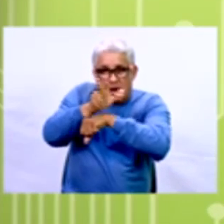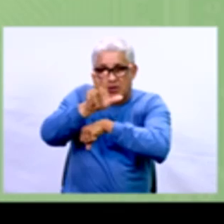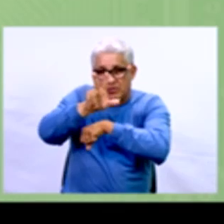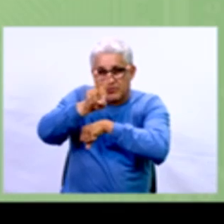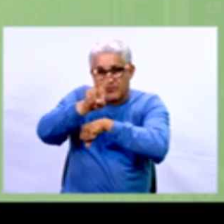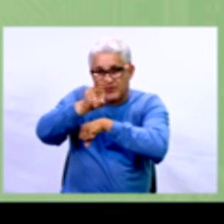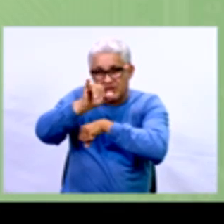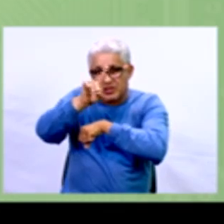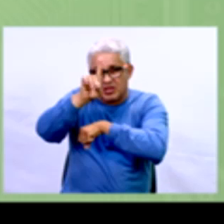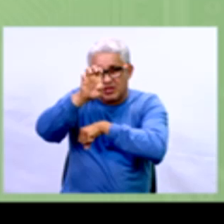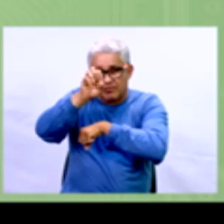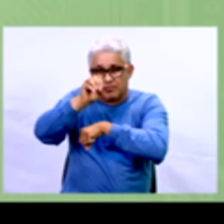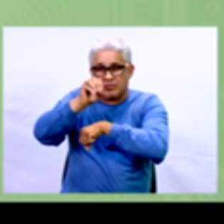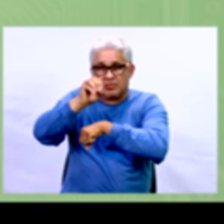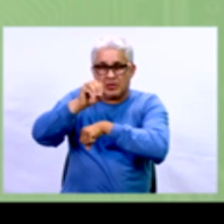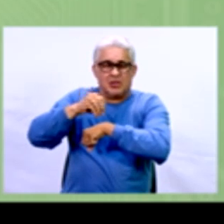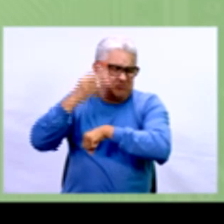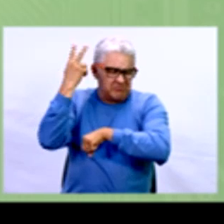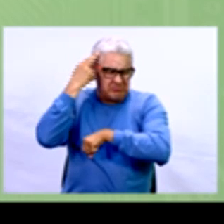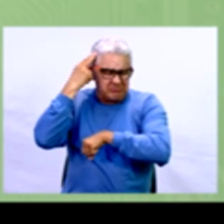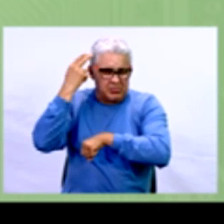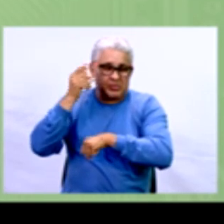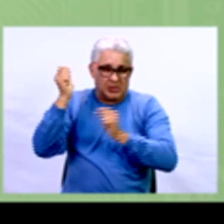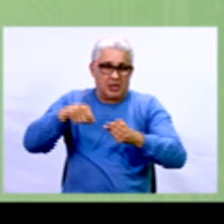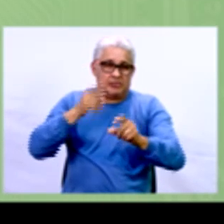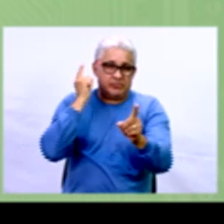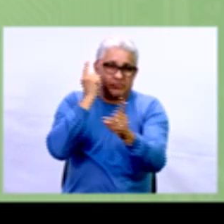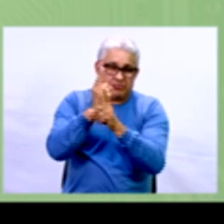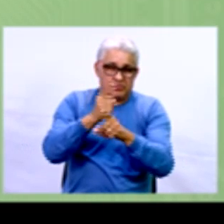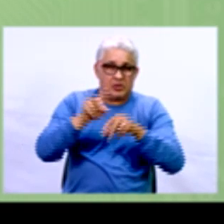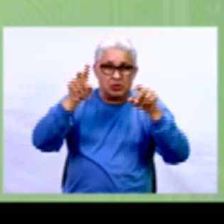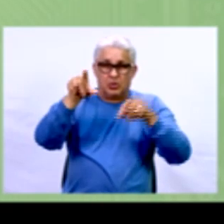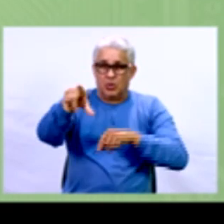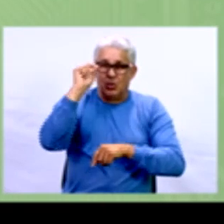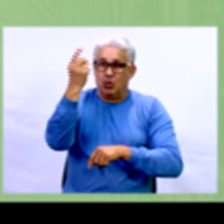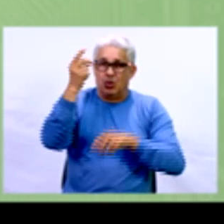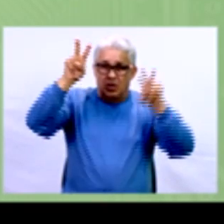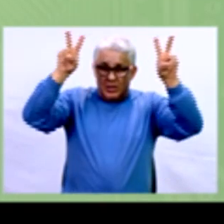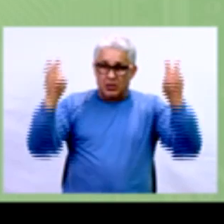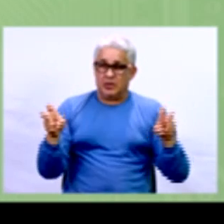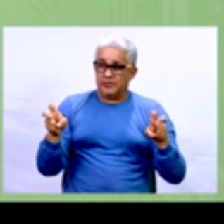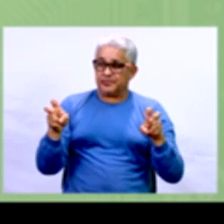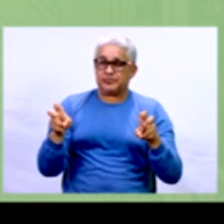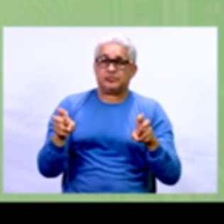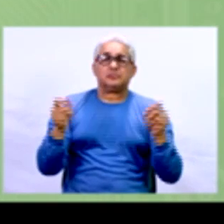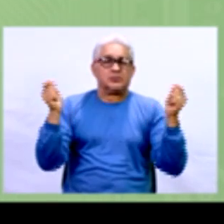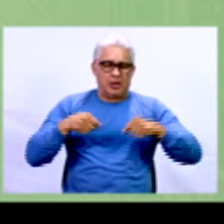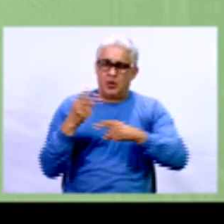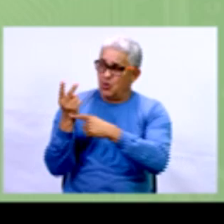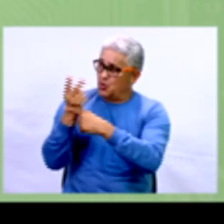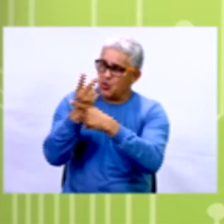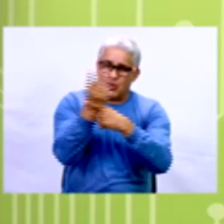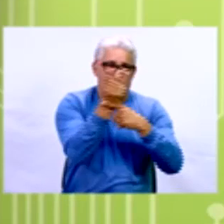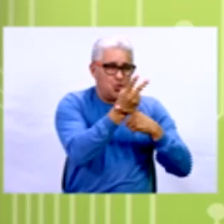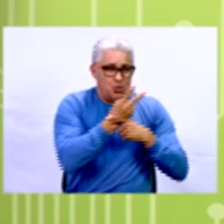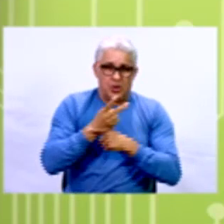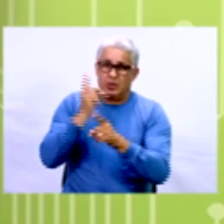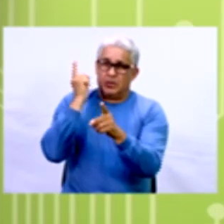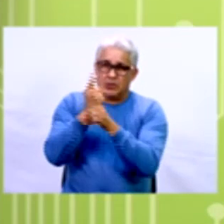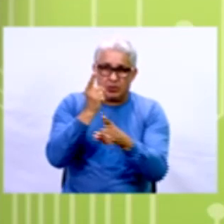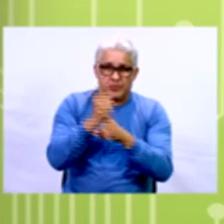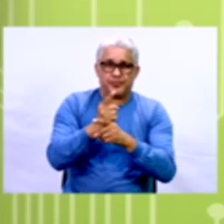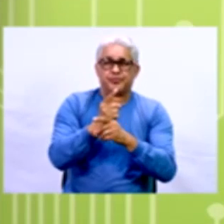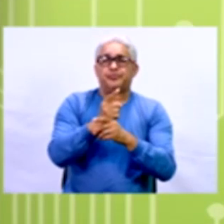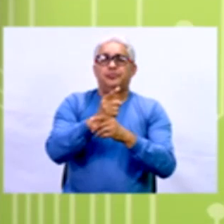É bastante comum, vocês podem procurar. Escolham aí um assunto que vocês gostam e podem procurar. Vocês vão encontrar no